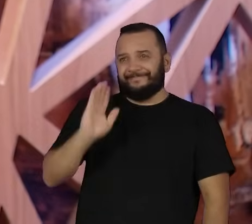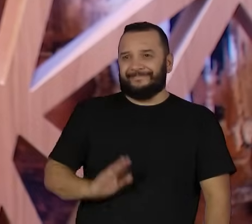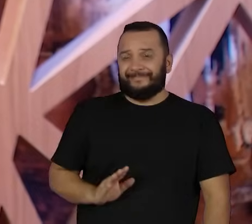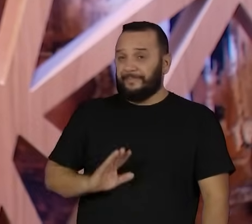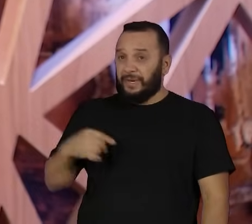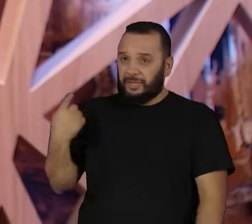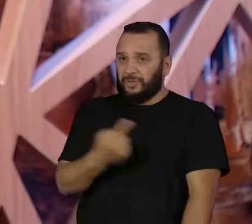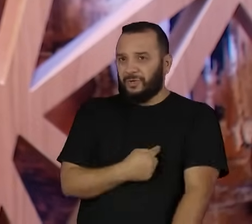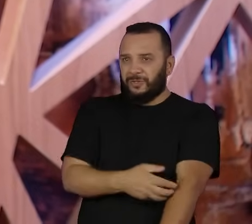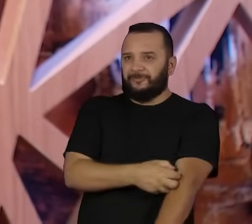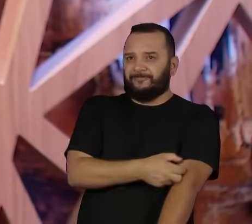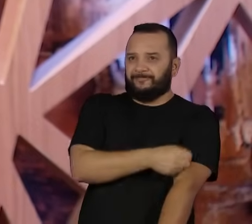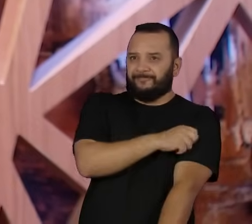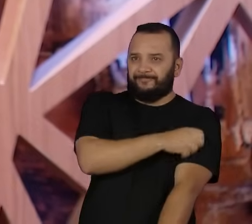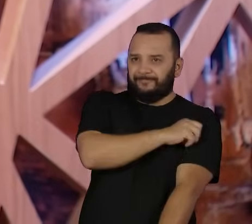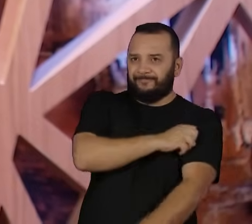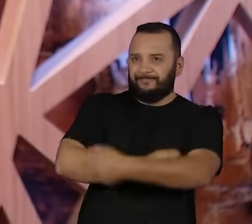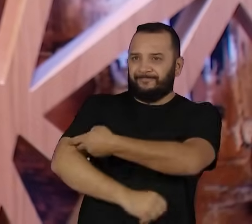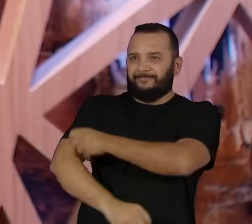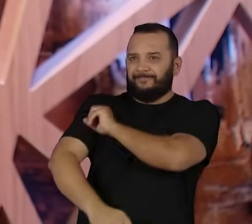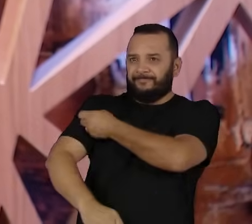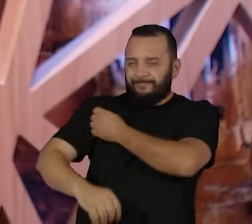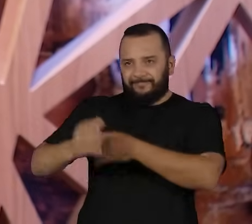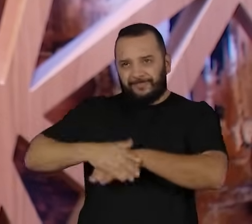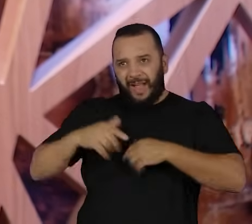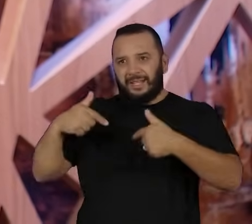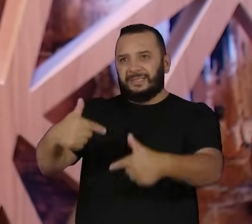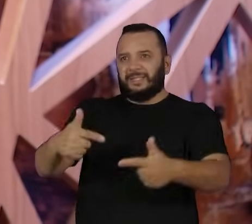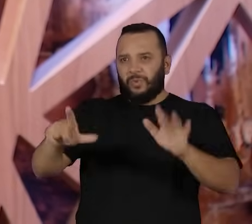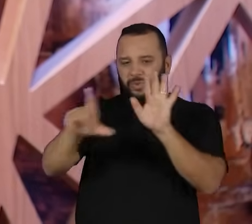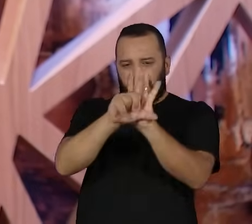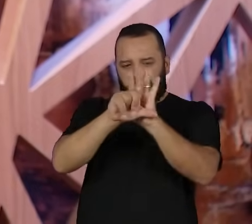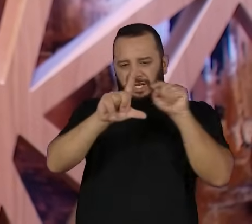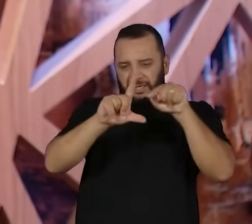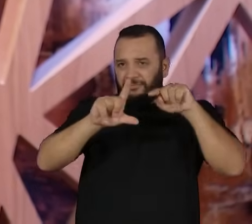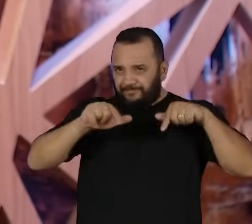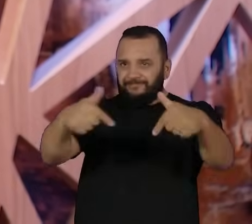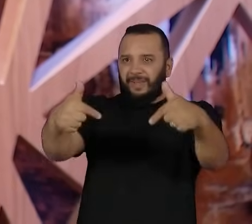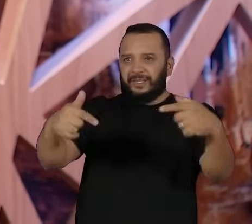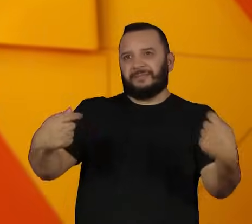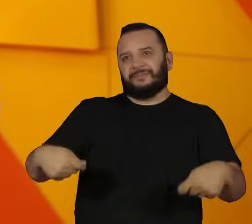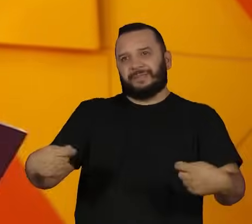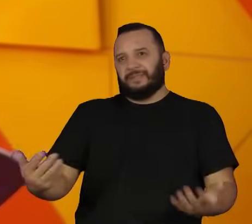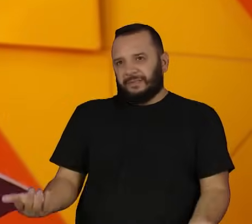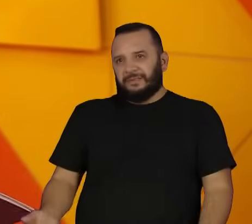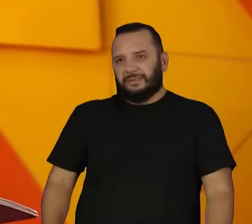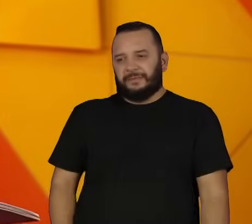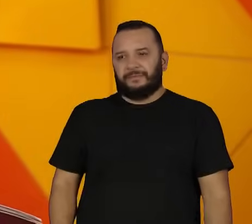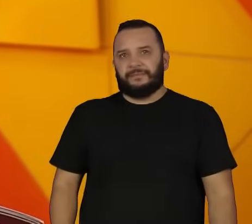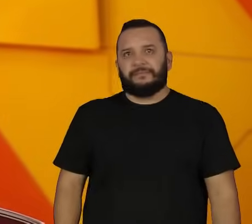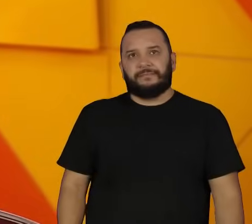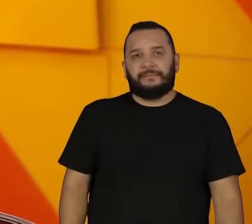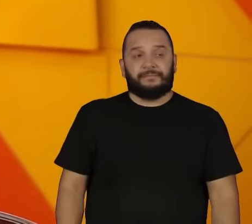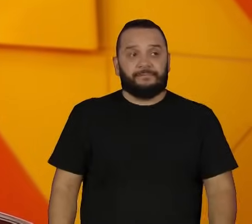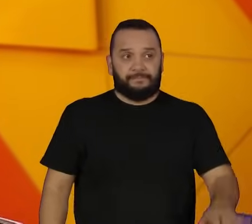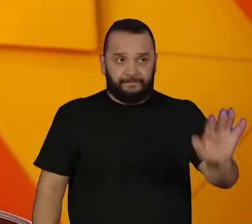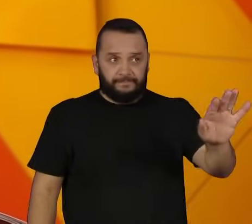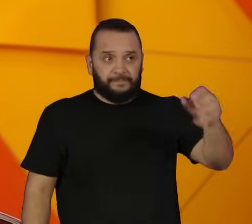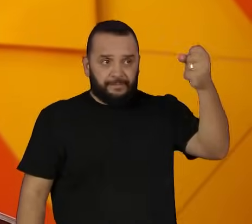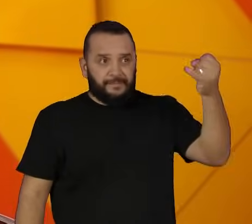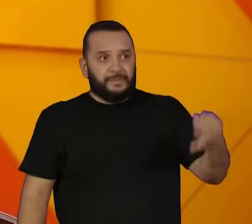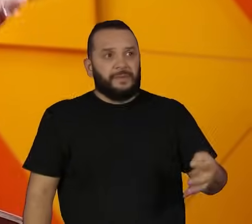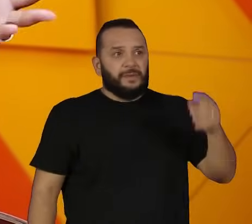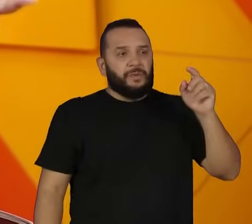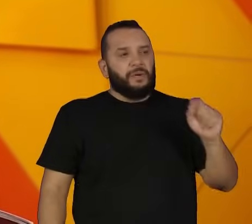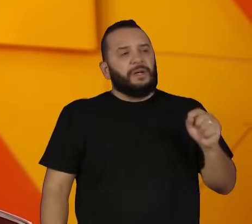mão na massa para que o que está escrito lá seja realmente efetivado. Colocado. A gente está falando muito aqui